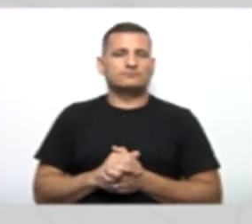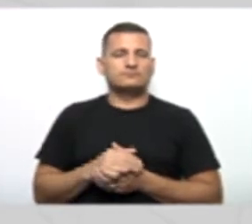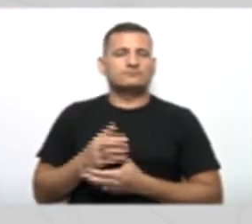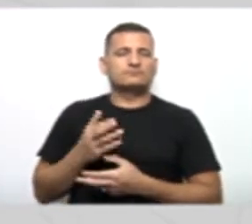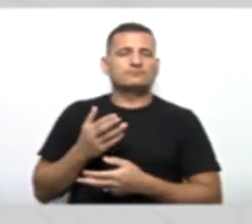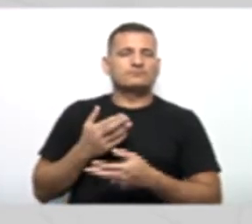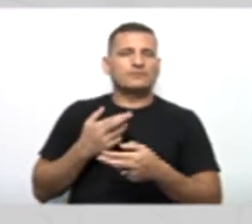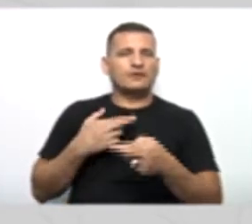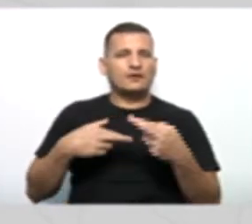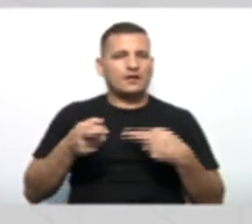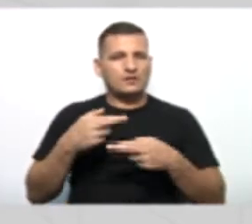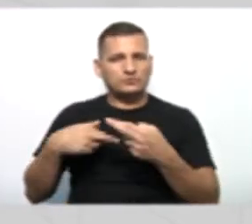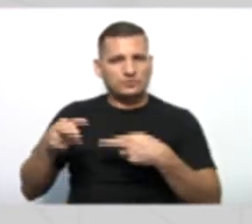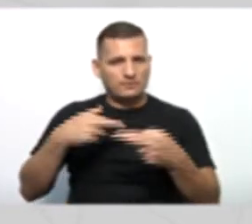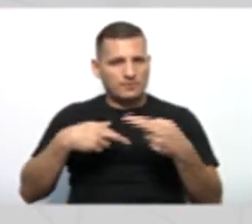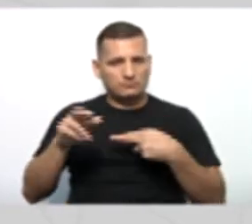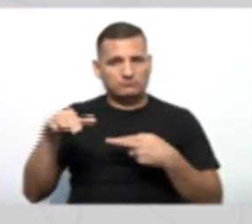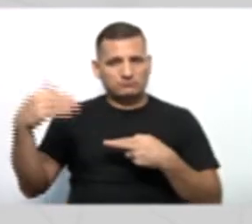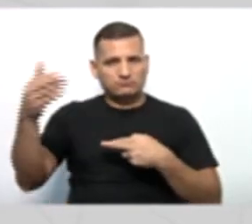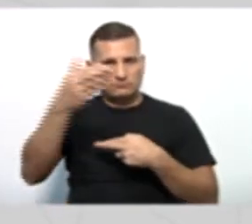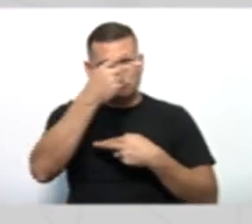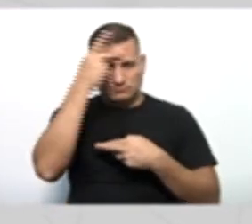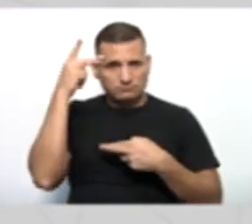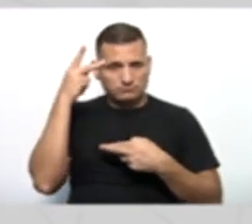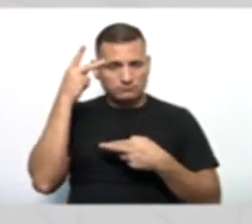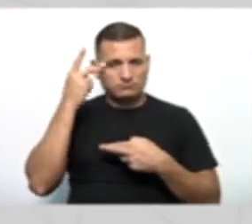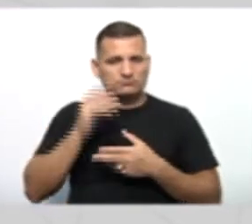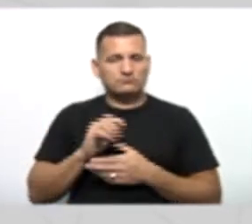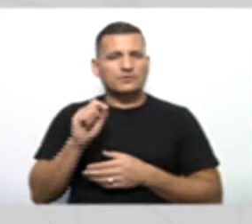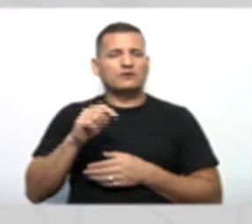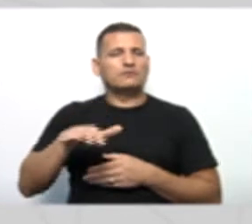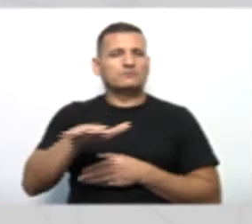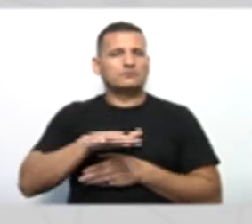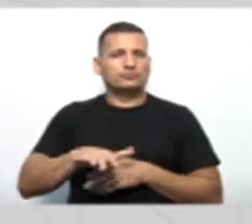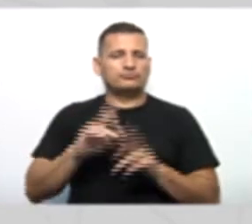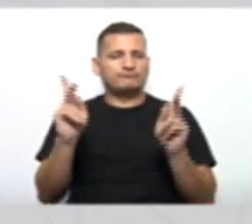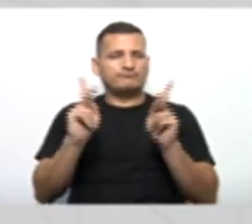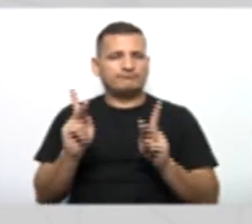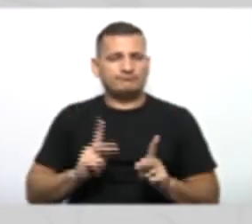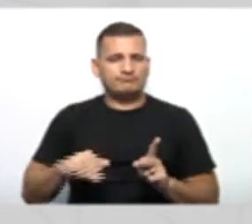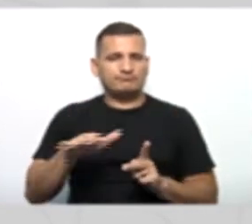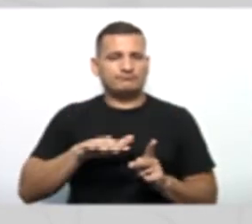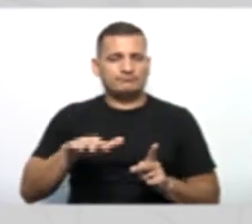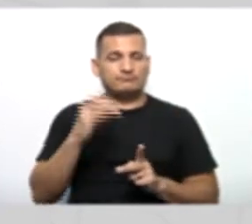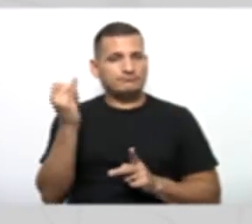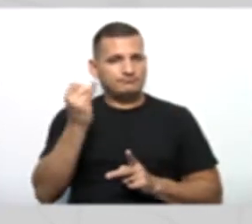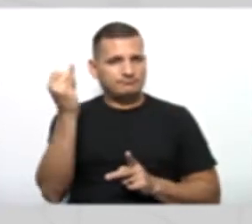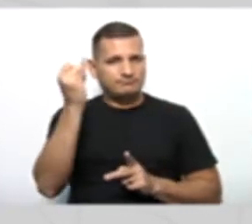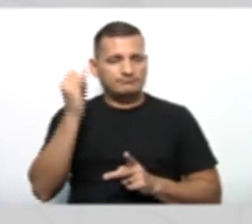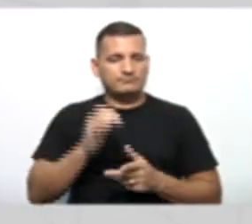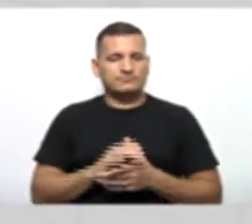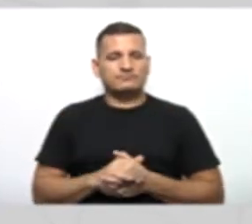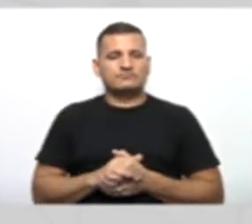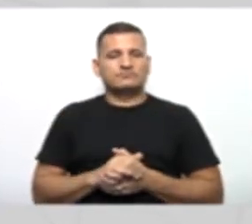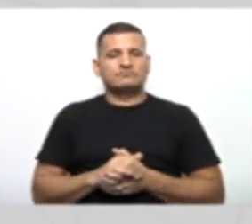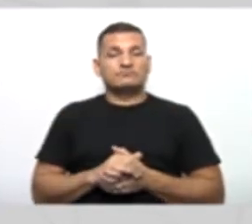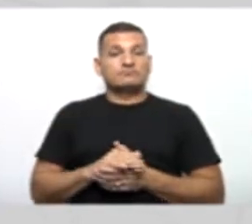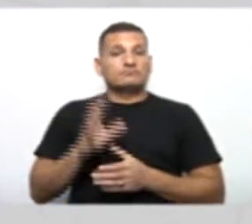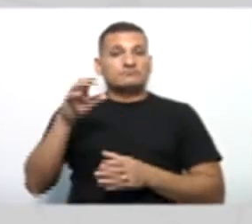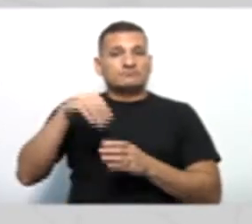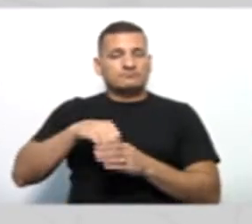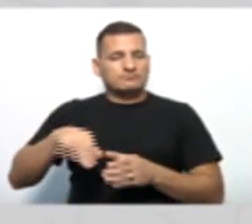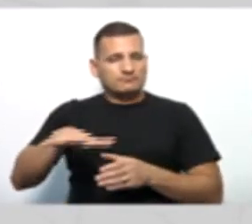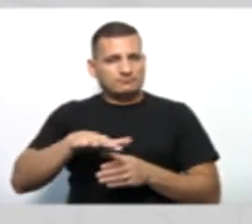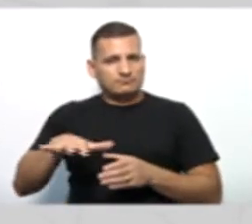com público interno manter um ambiente harmônico isso é fundamental alunos é manter a harmonia